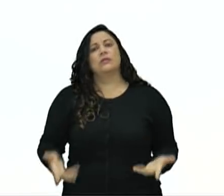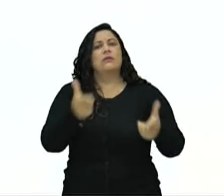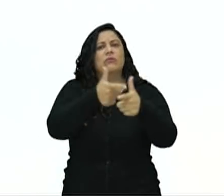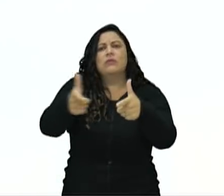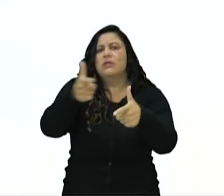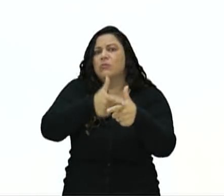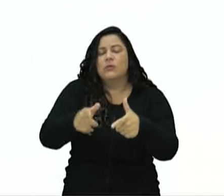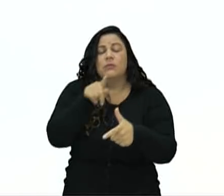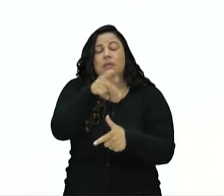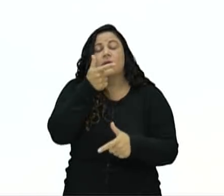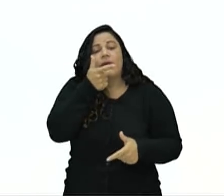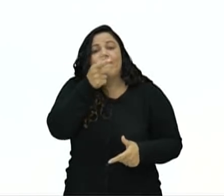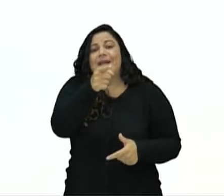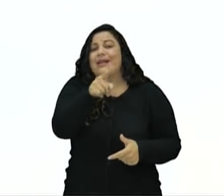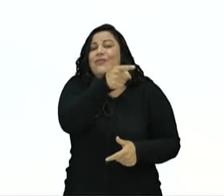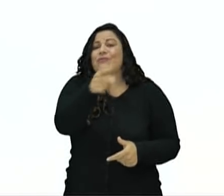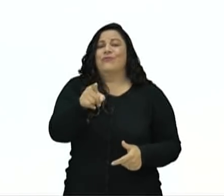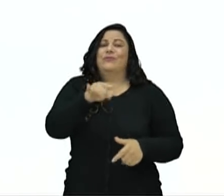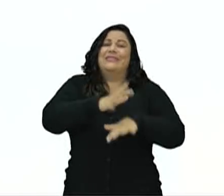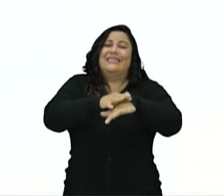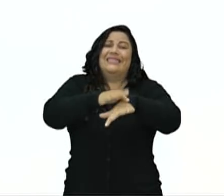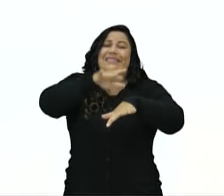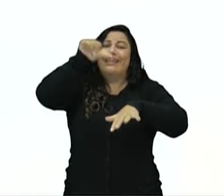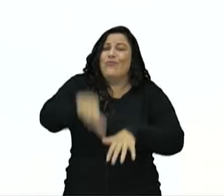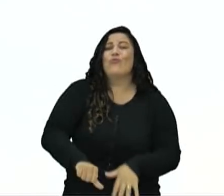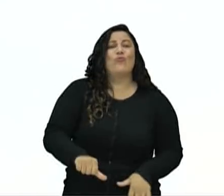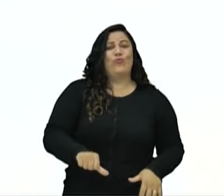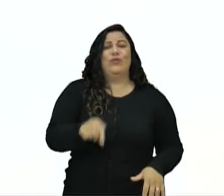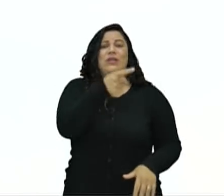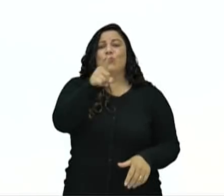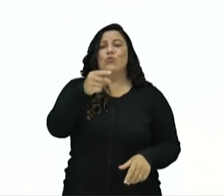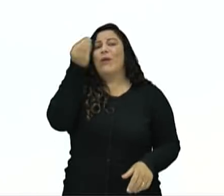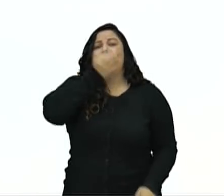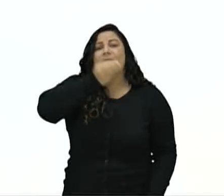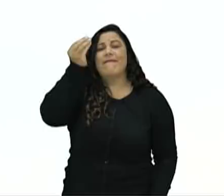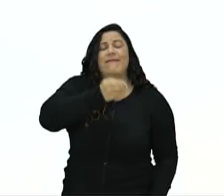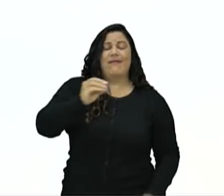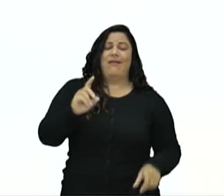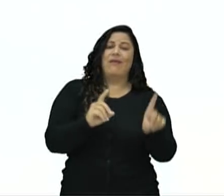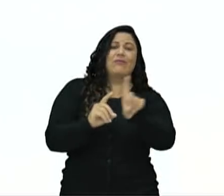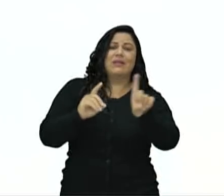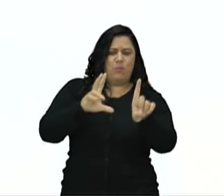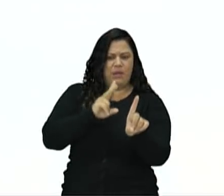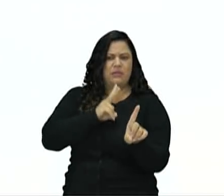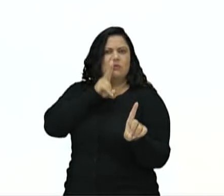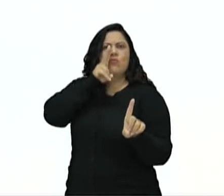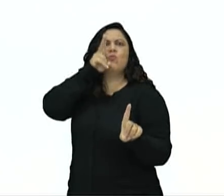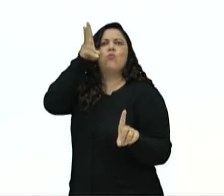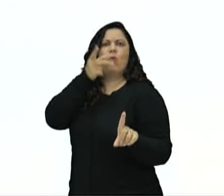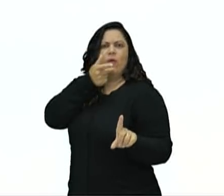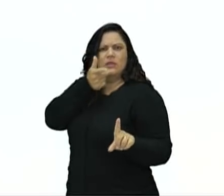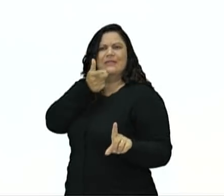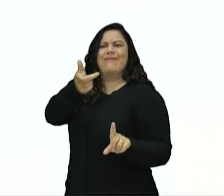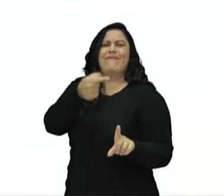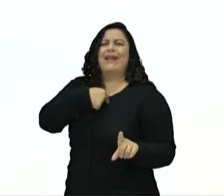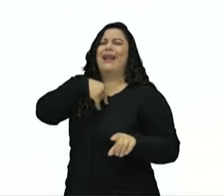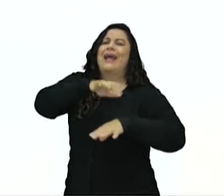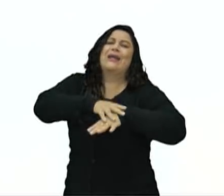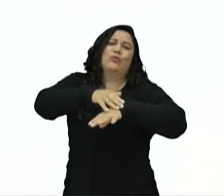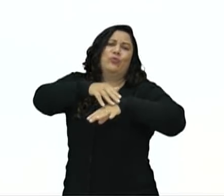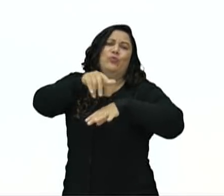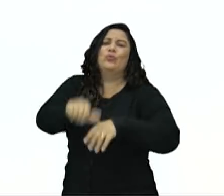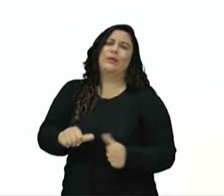bem, porque isso não demonstra fraqueza, mas sim uma grande força. Sua força de escolher o caminho